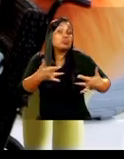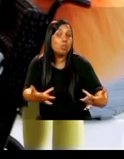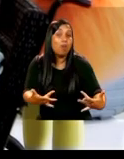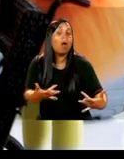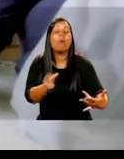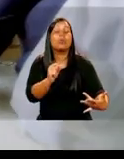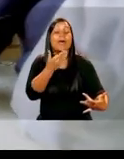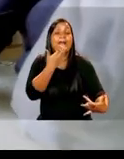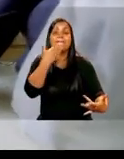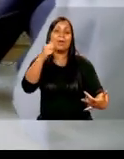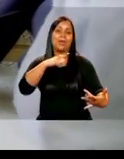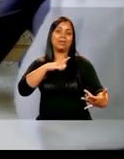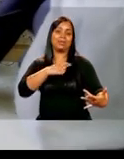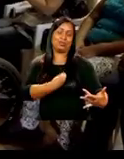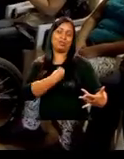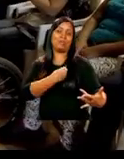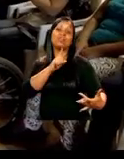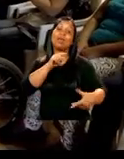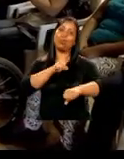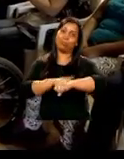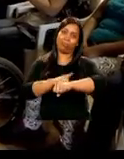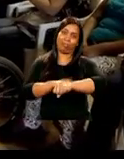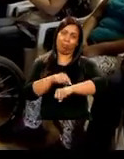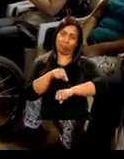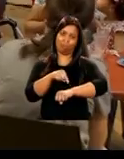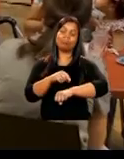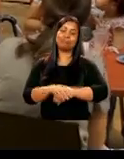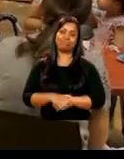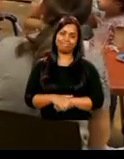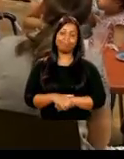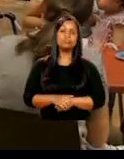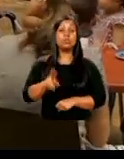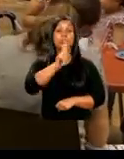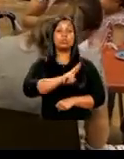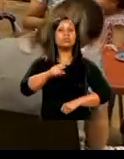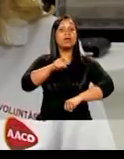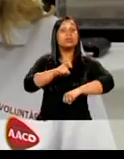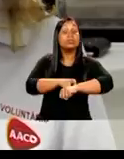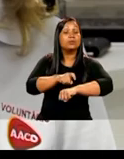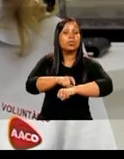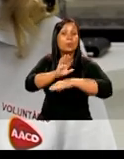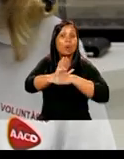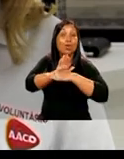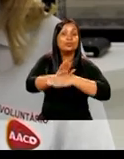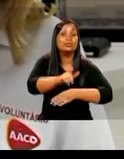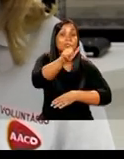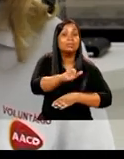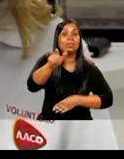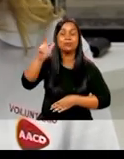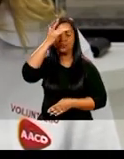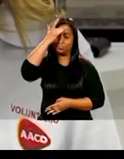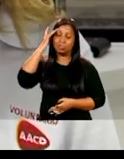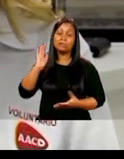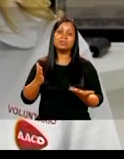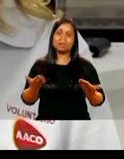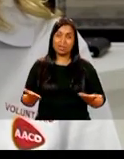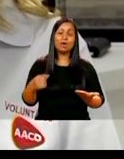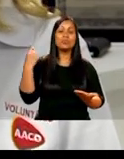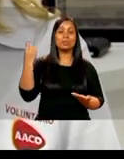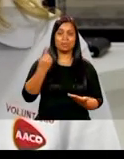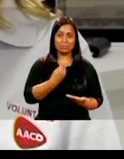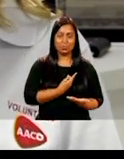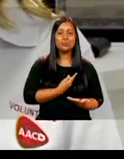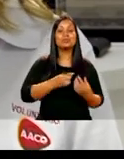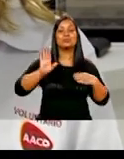você tem de mais precioso na sua vida, que é o seu tempo, né? Usar o seu tempo em favor de alguém, e isso é o que